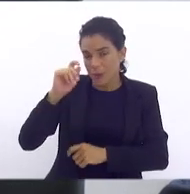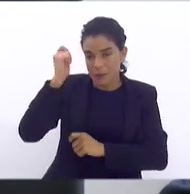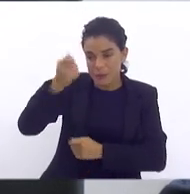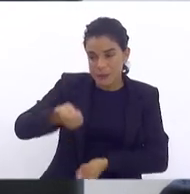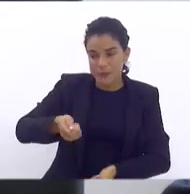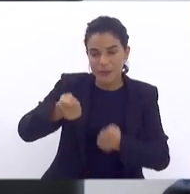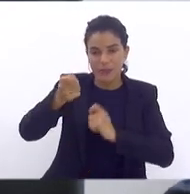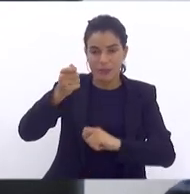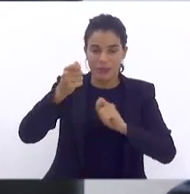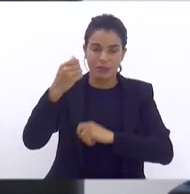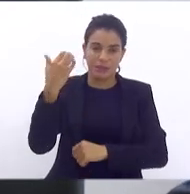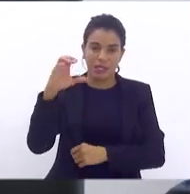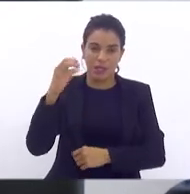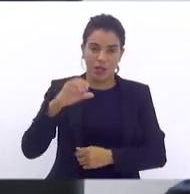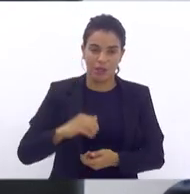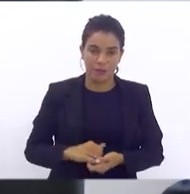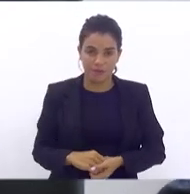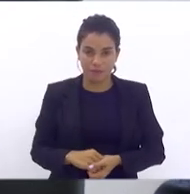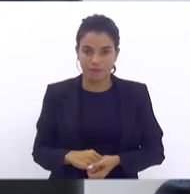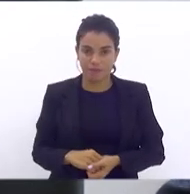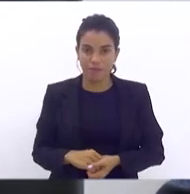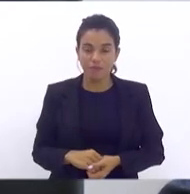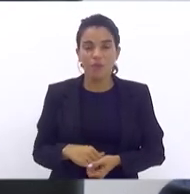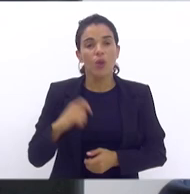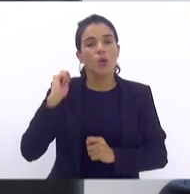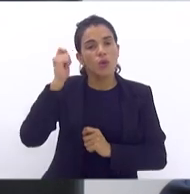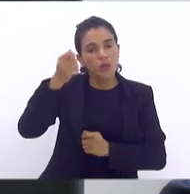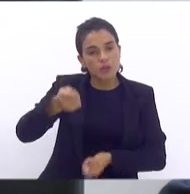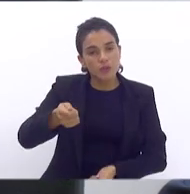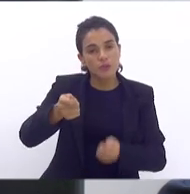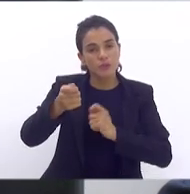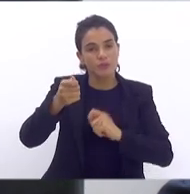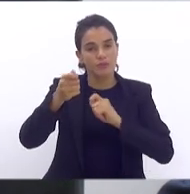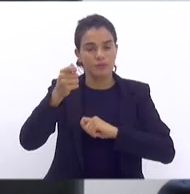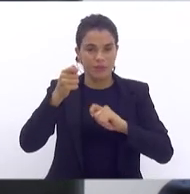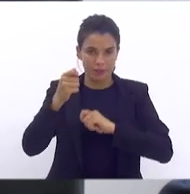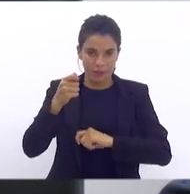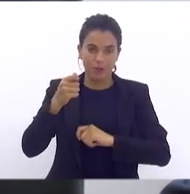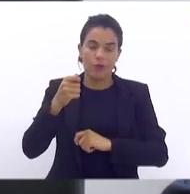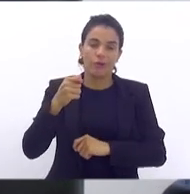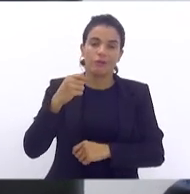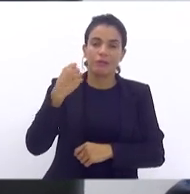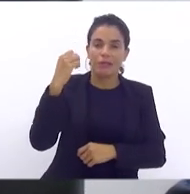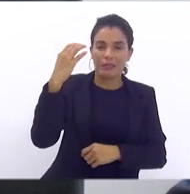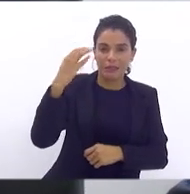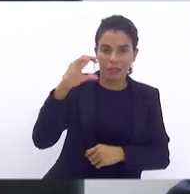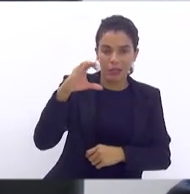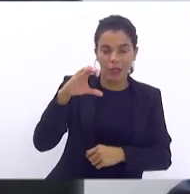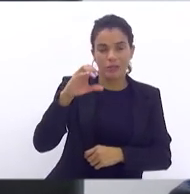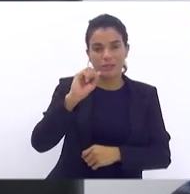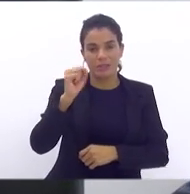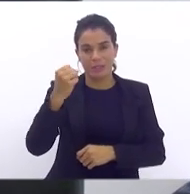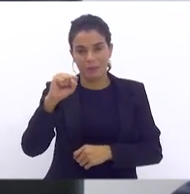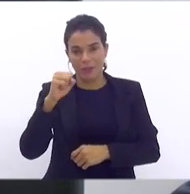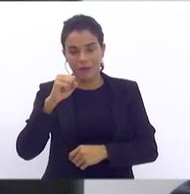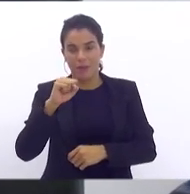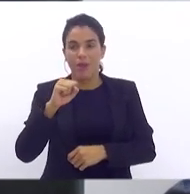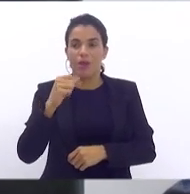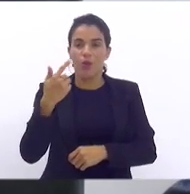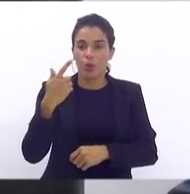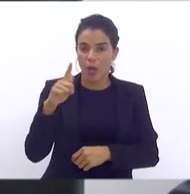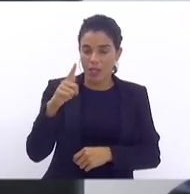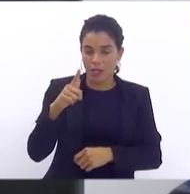vida do pescador. Os pescadores de Niterói, São Gonçalo, Sepetiba, Guaratiba e outros são